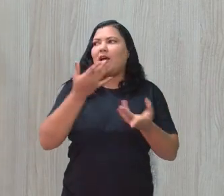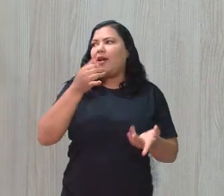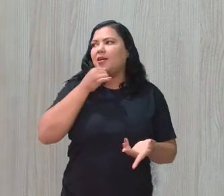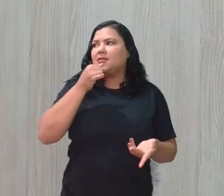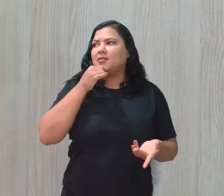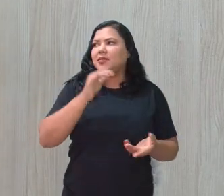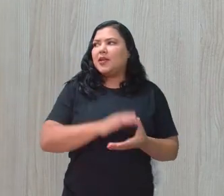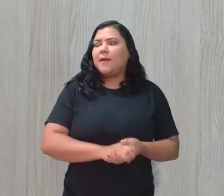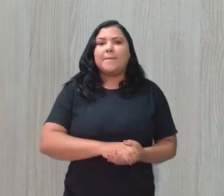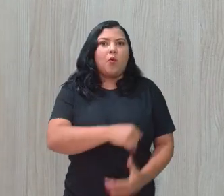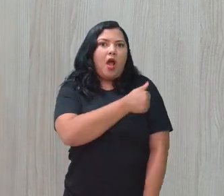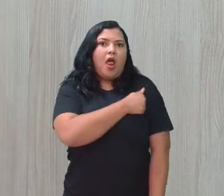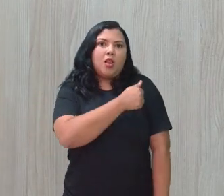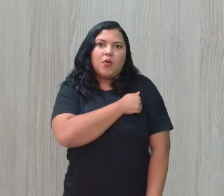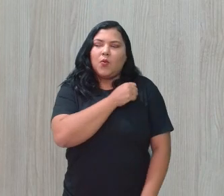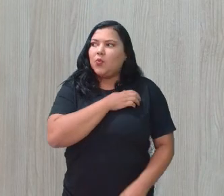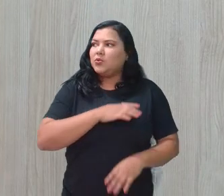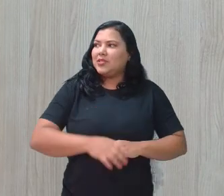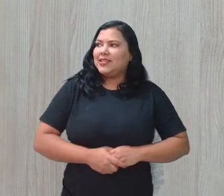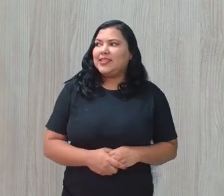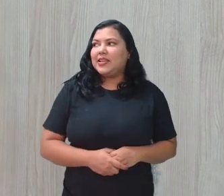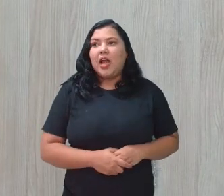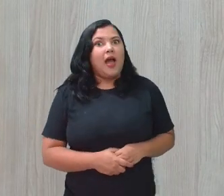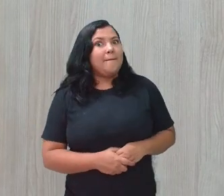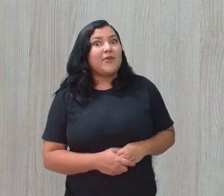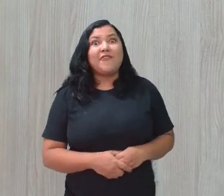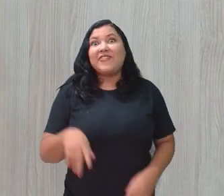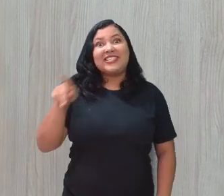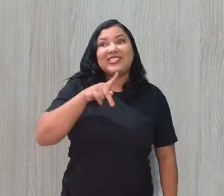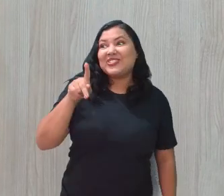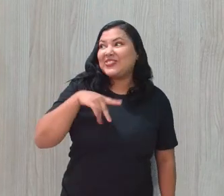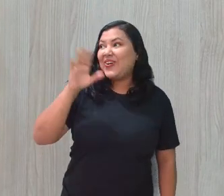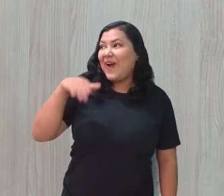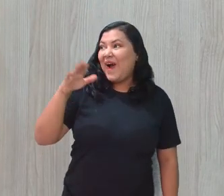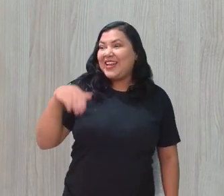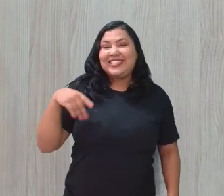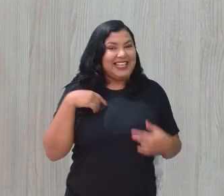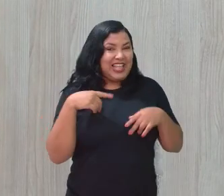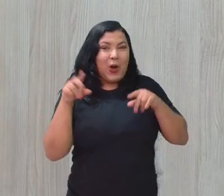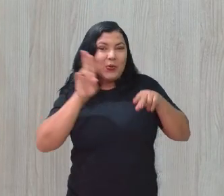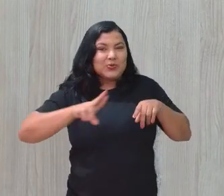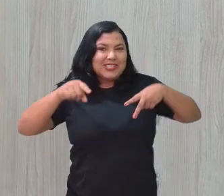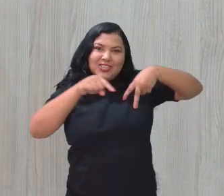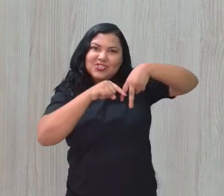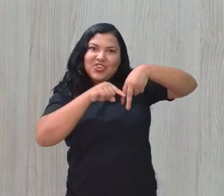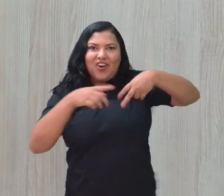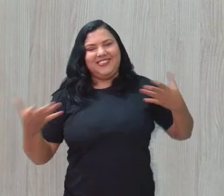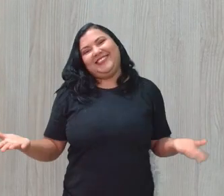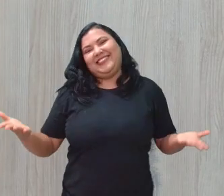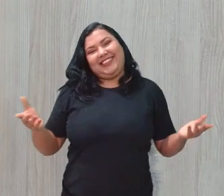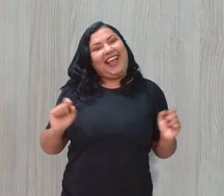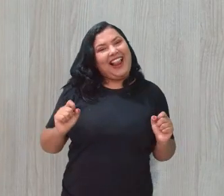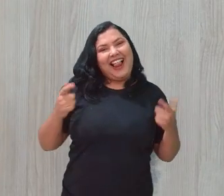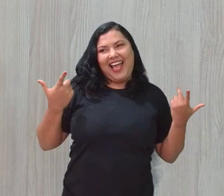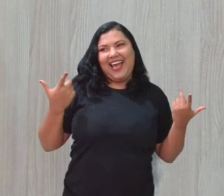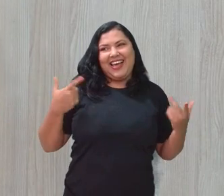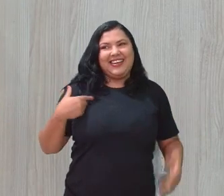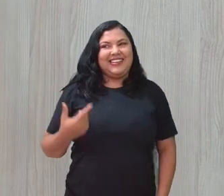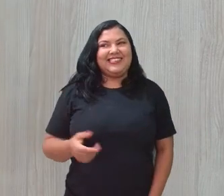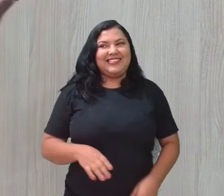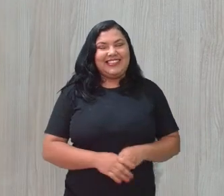a gente encontra um estudante, né? Um aluno lá. Professora, você já tá de short. A gente também usa short. A gente também